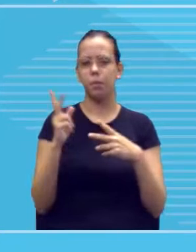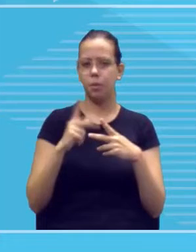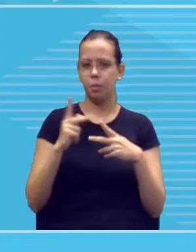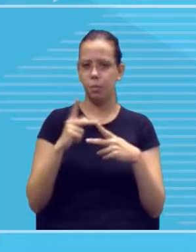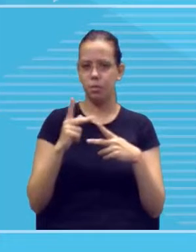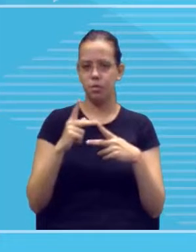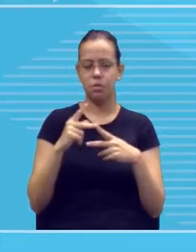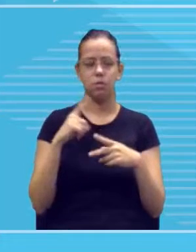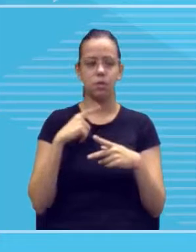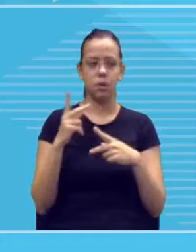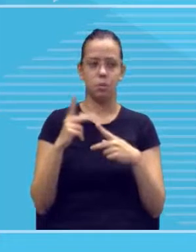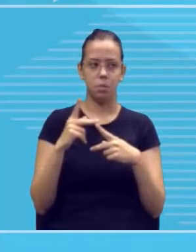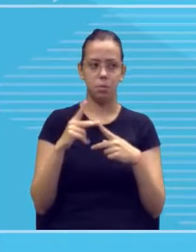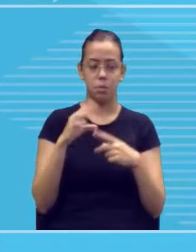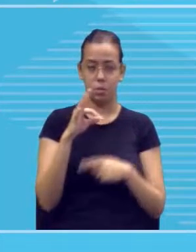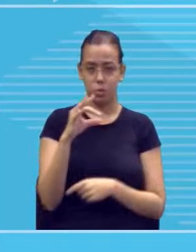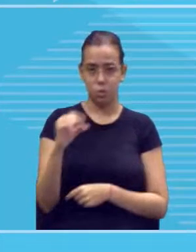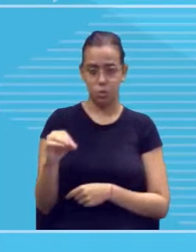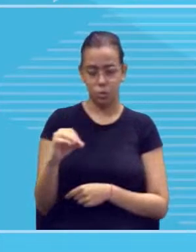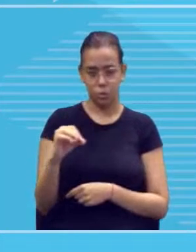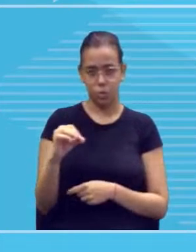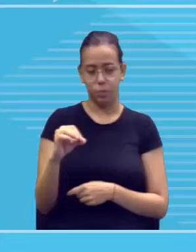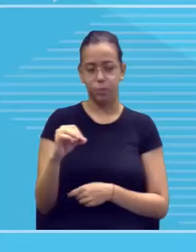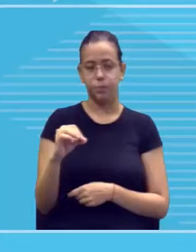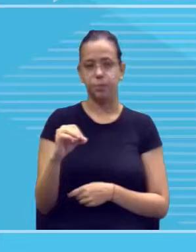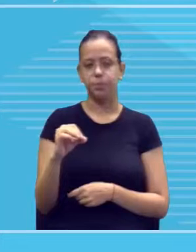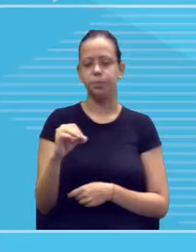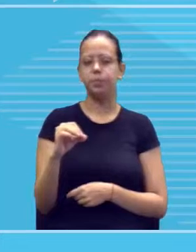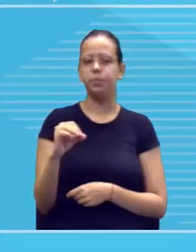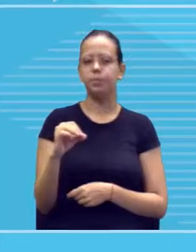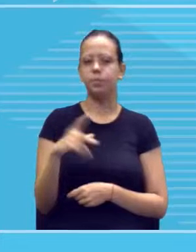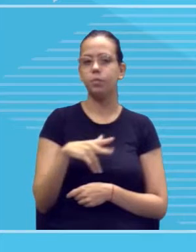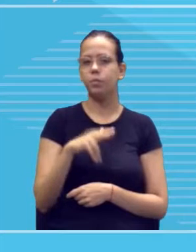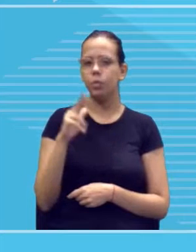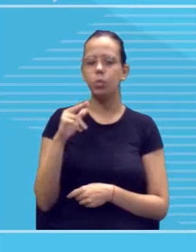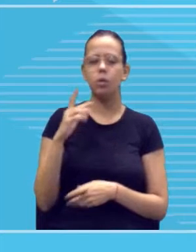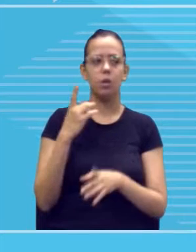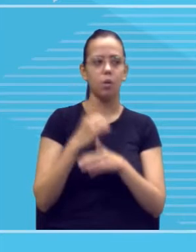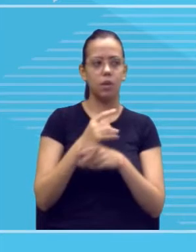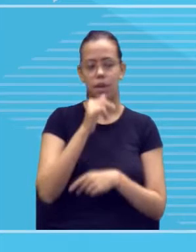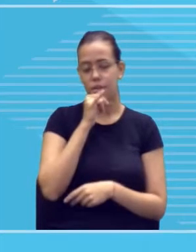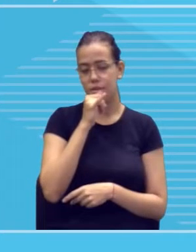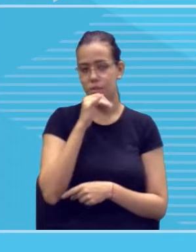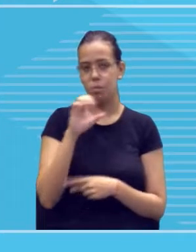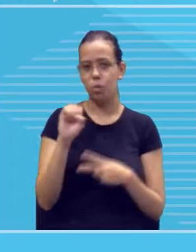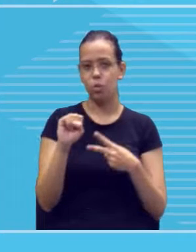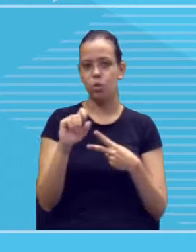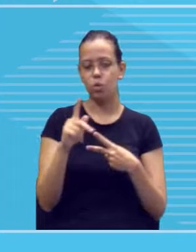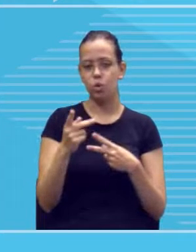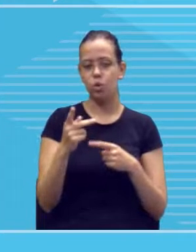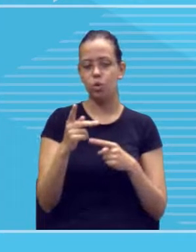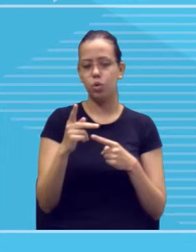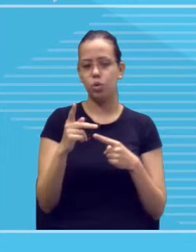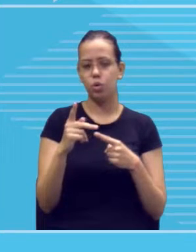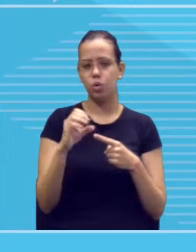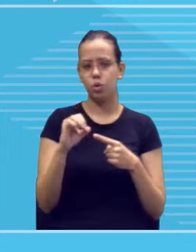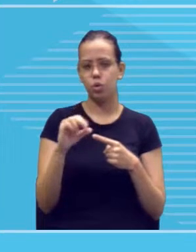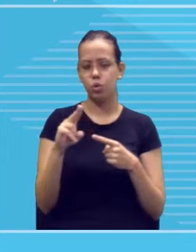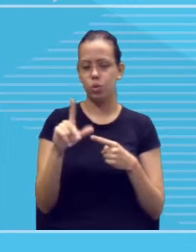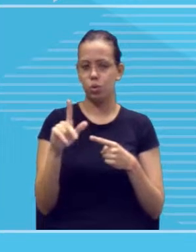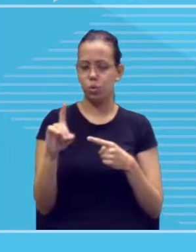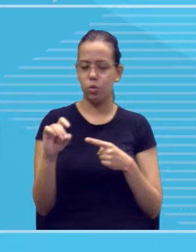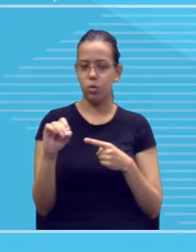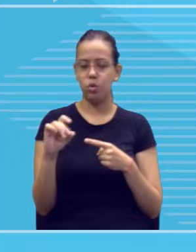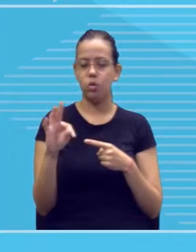São pouquíssimos jamais você encontraria mais não faz parte verbo modal não